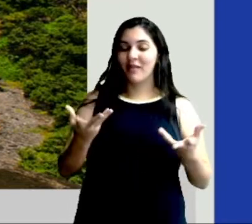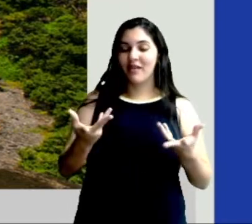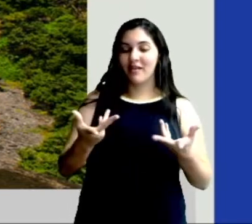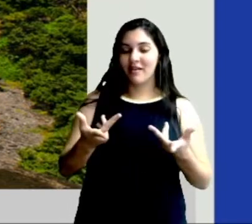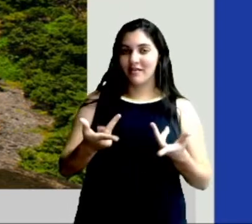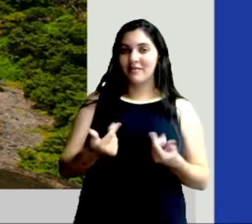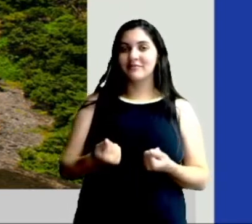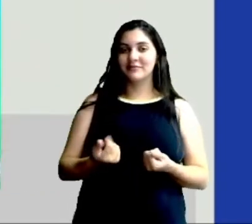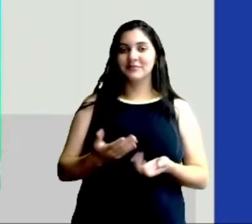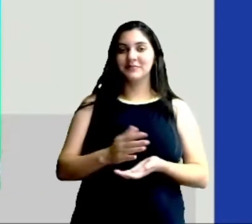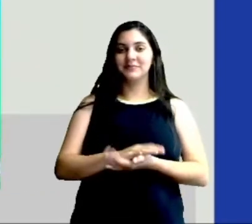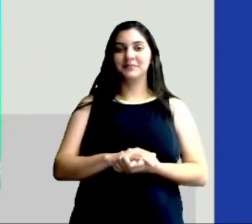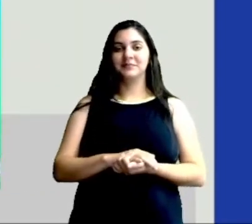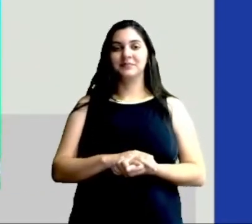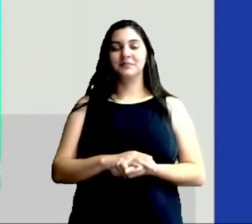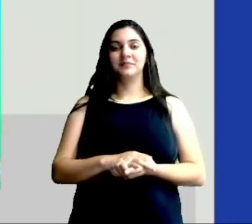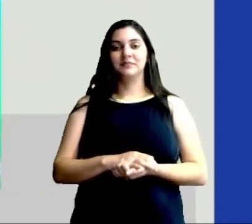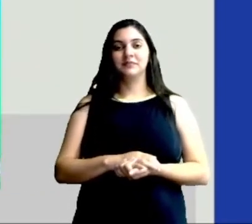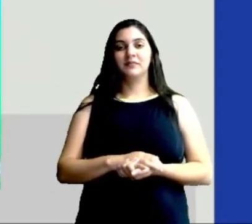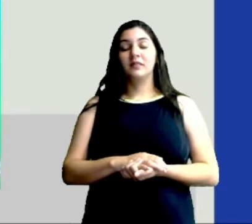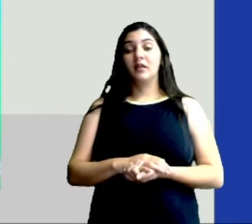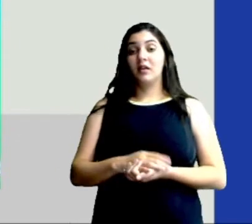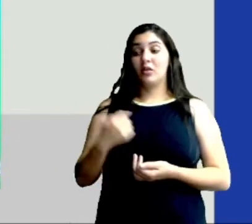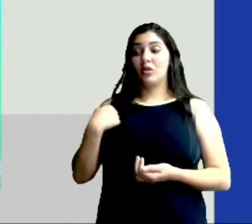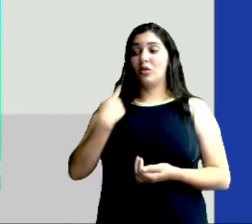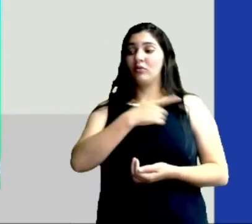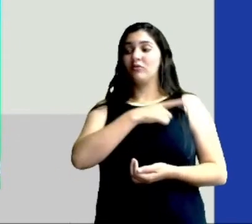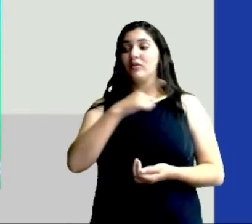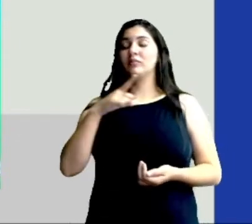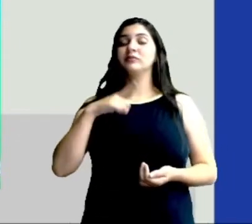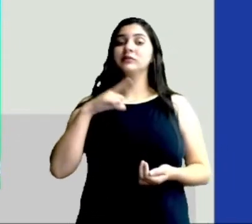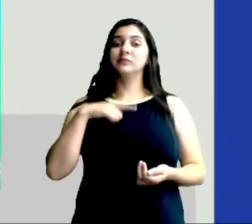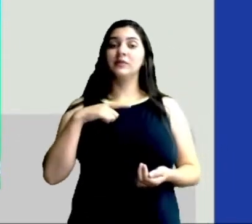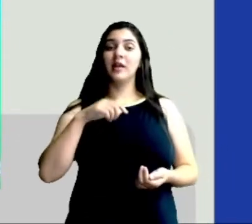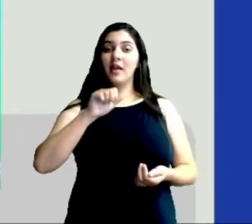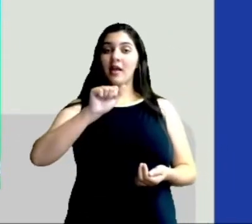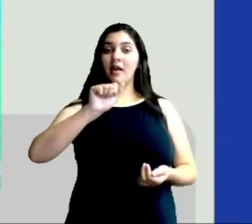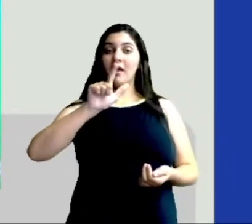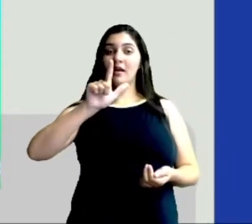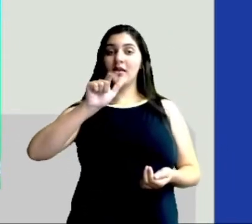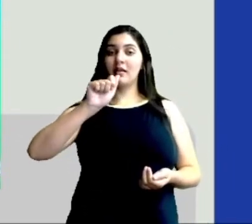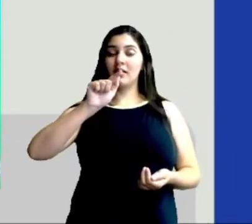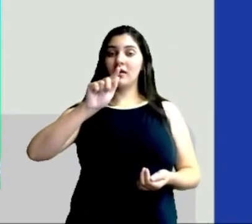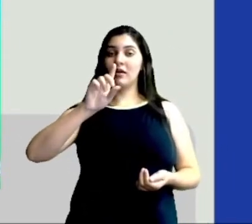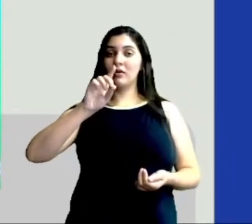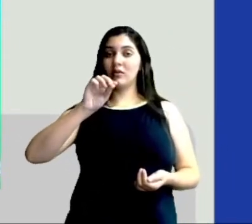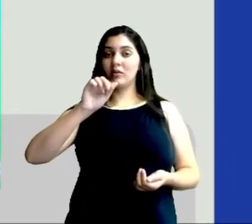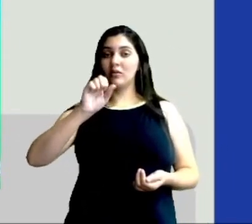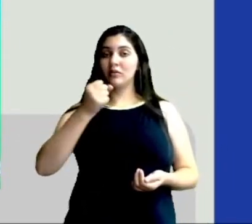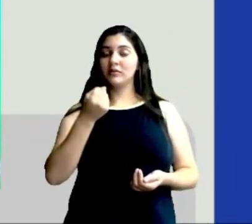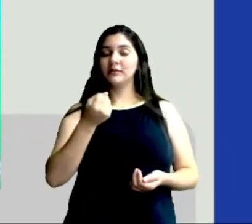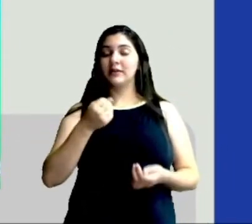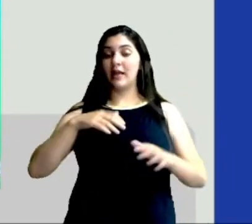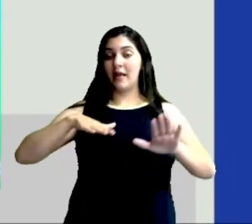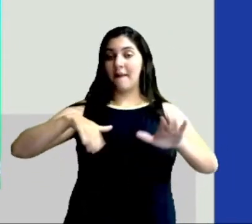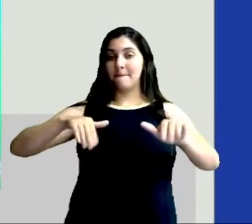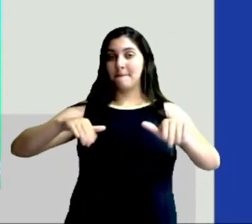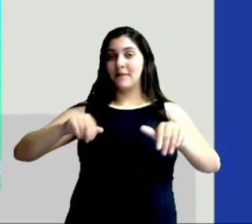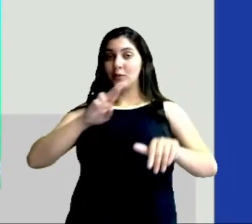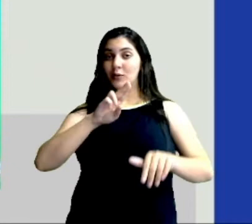Maravilhoso, Fernando de Noronha. Nós temos também aí, no estado de Alagoas, a praia de